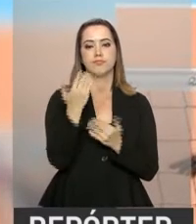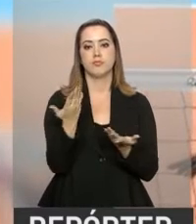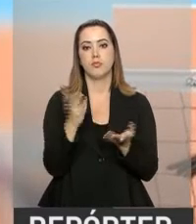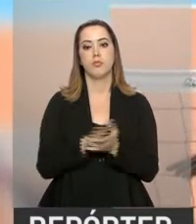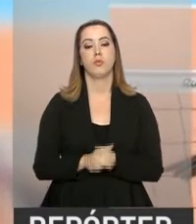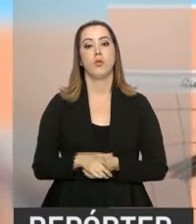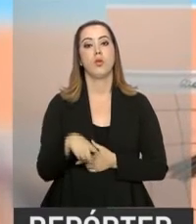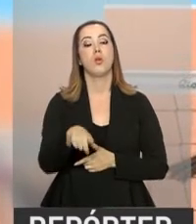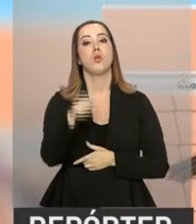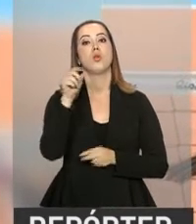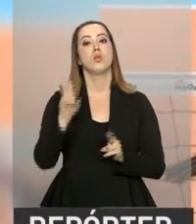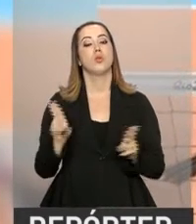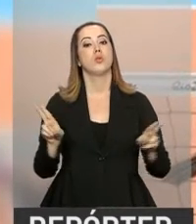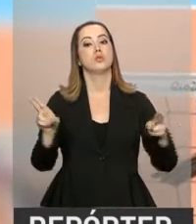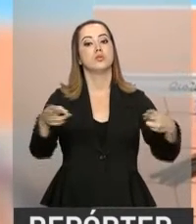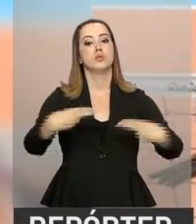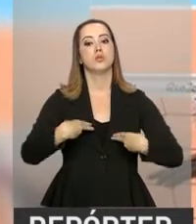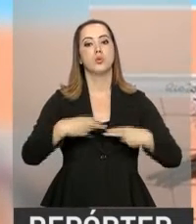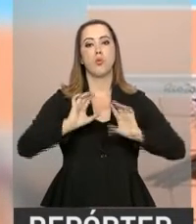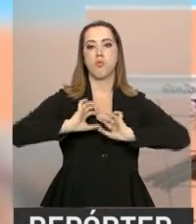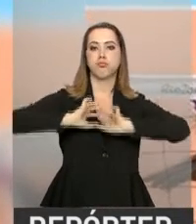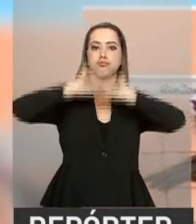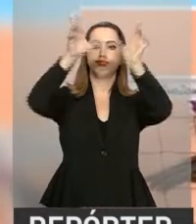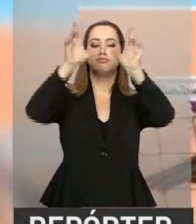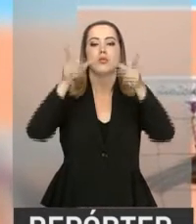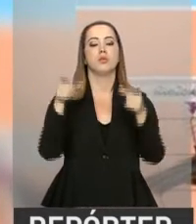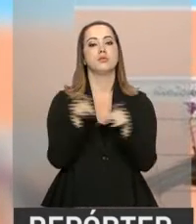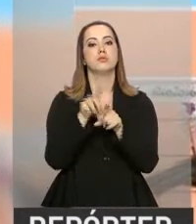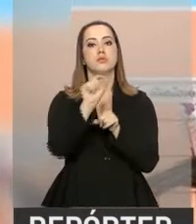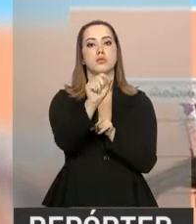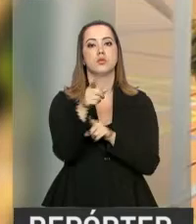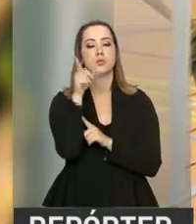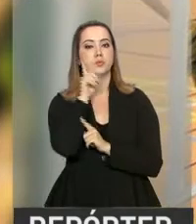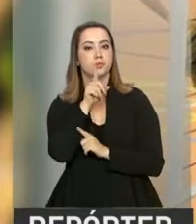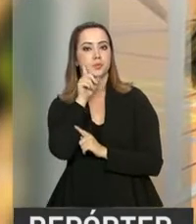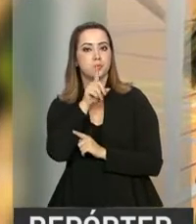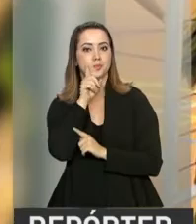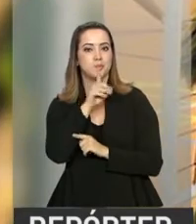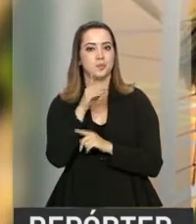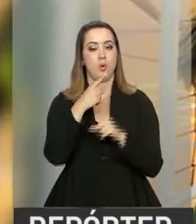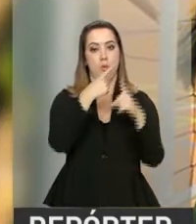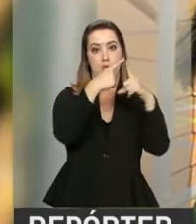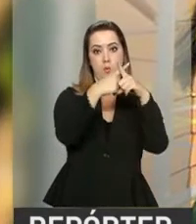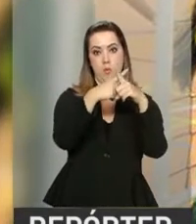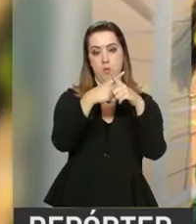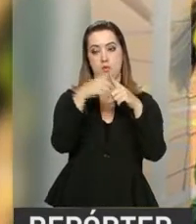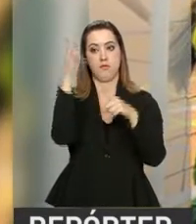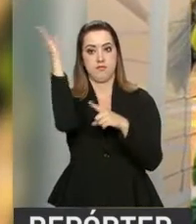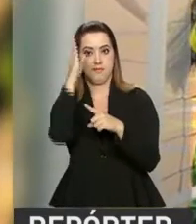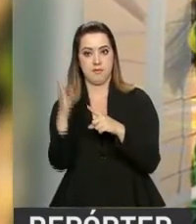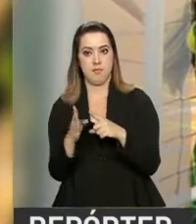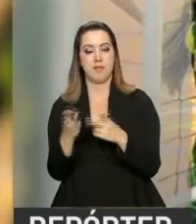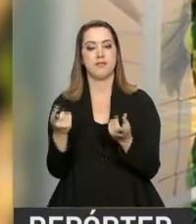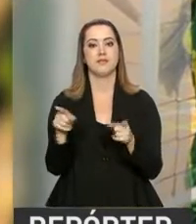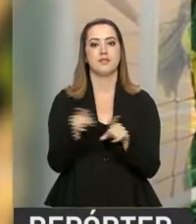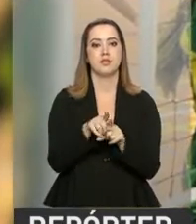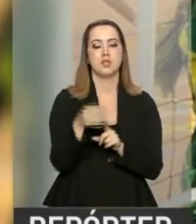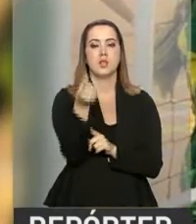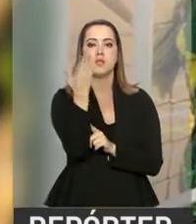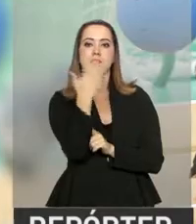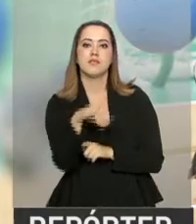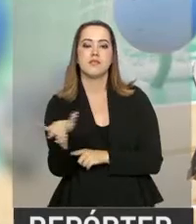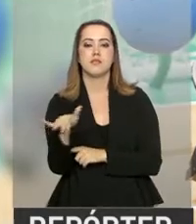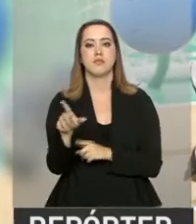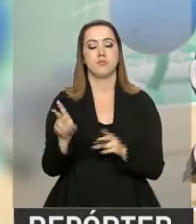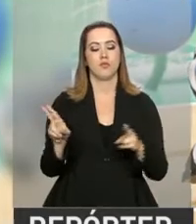as semifinais do vôlei sentado feminino, os Estados Unidos vão enfrentar o Brasil amanhã às 18h30 pelas